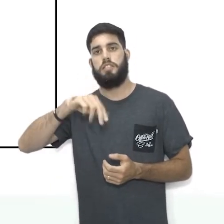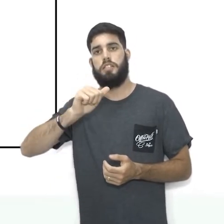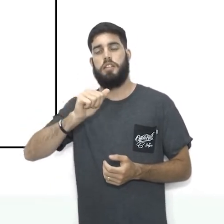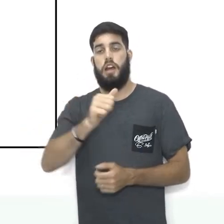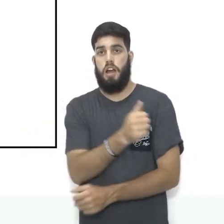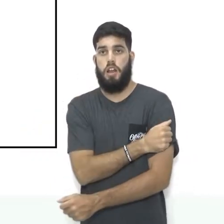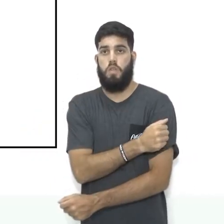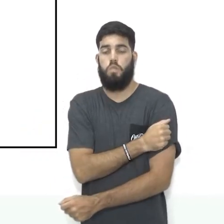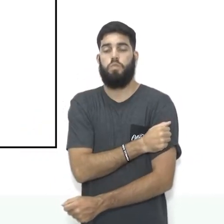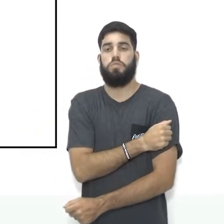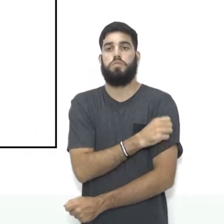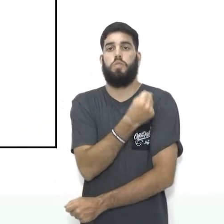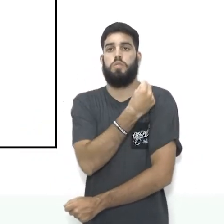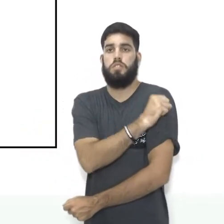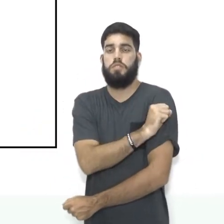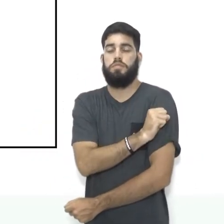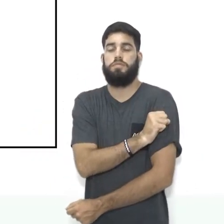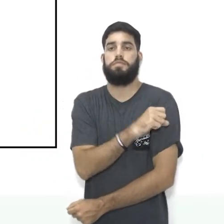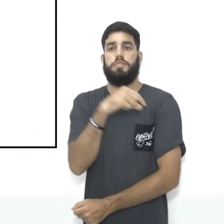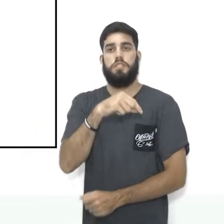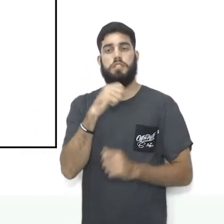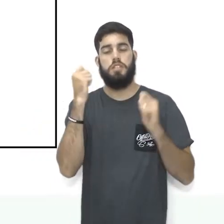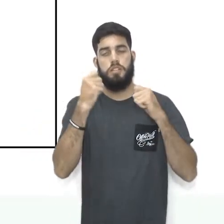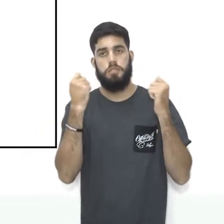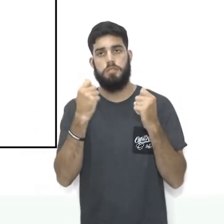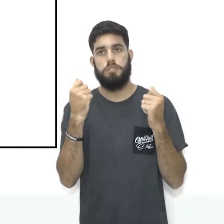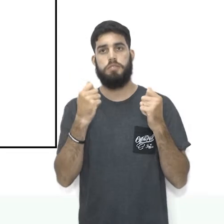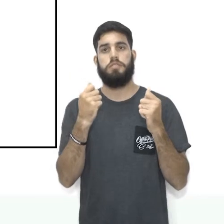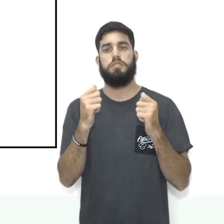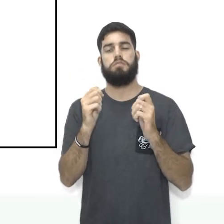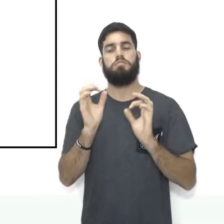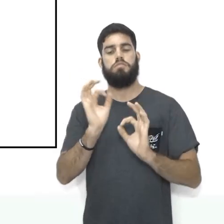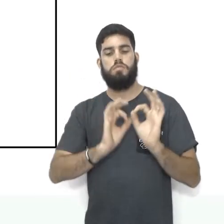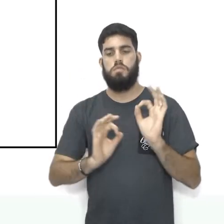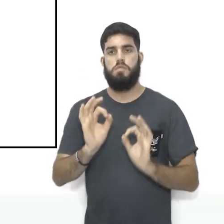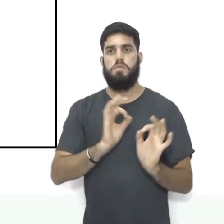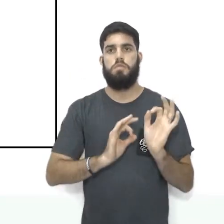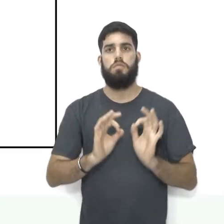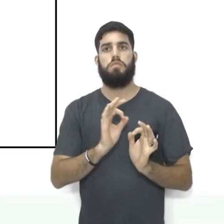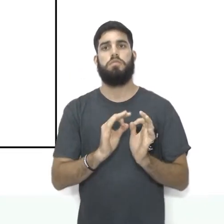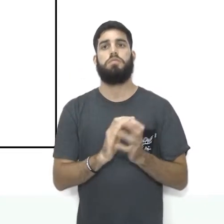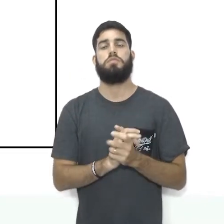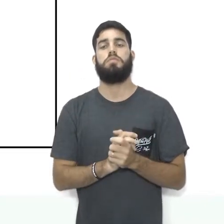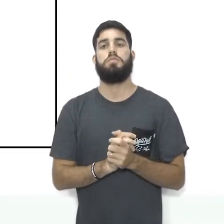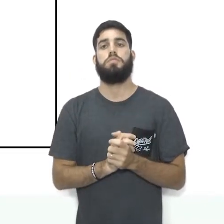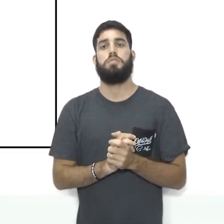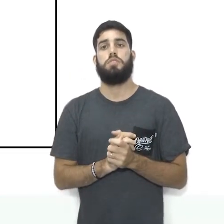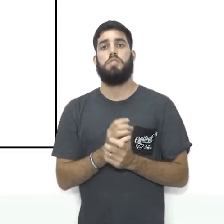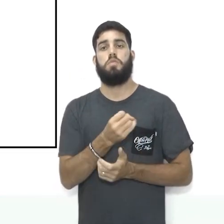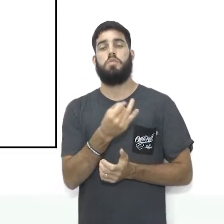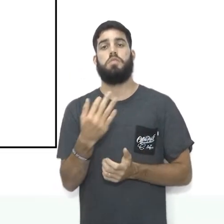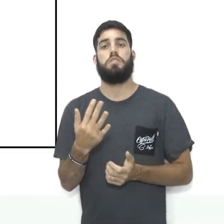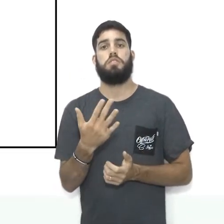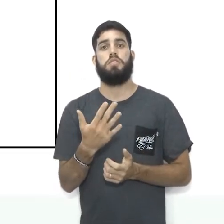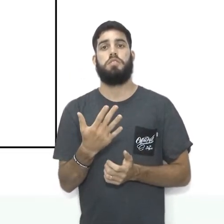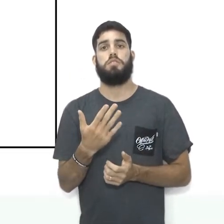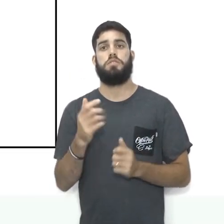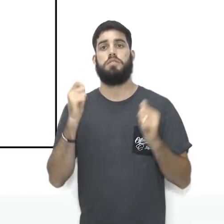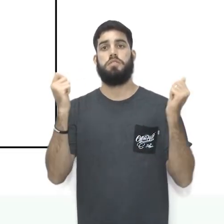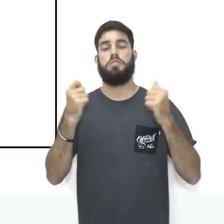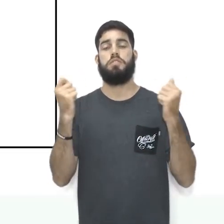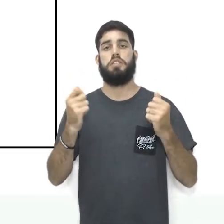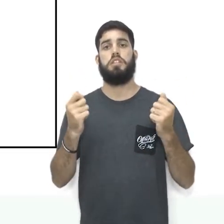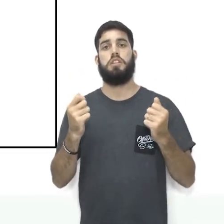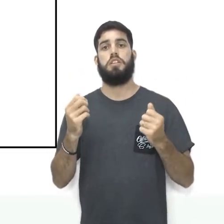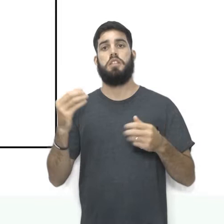rede municipal de ensino em Caruaru, estava resolvendo um problema relacionado ao quantitativo dos caruaruenses que estão